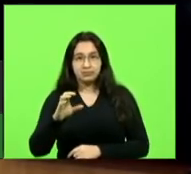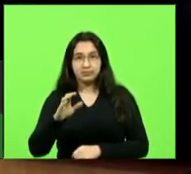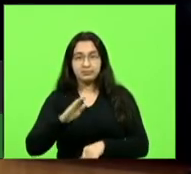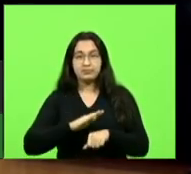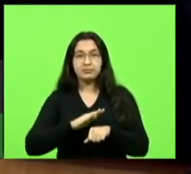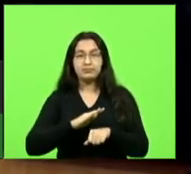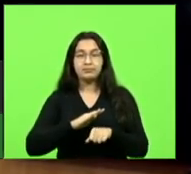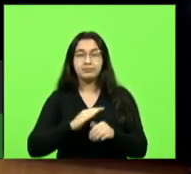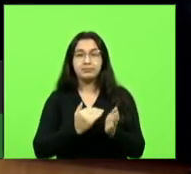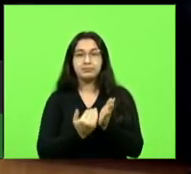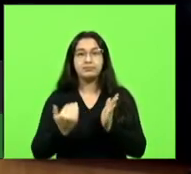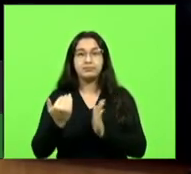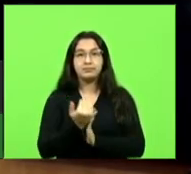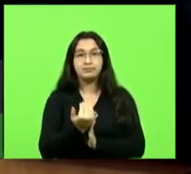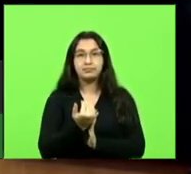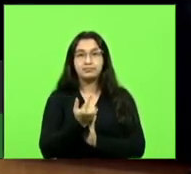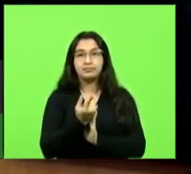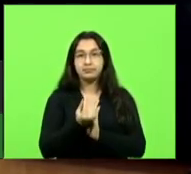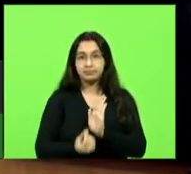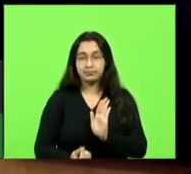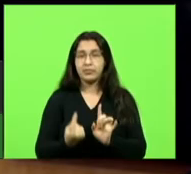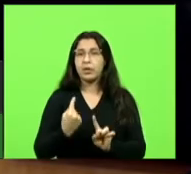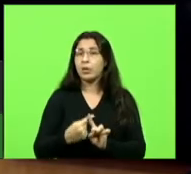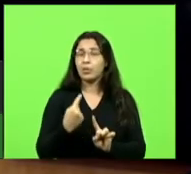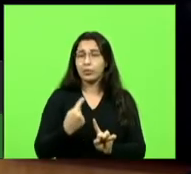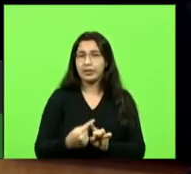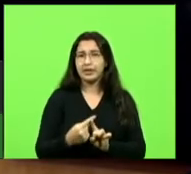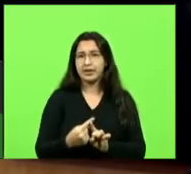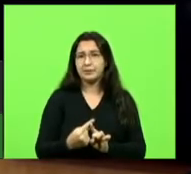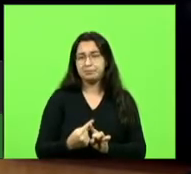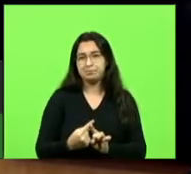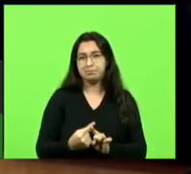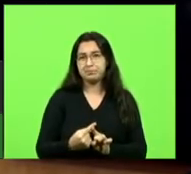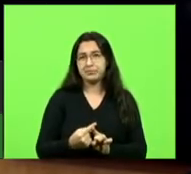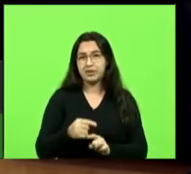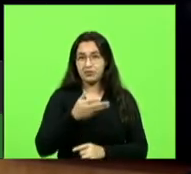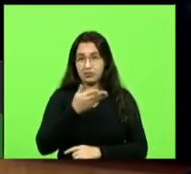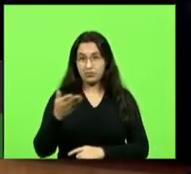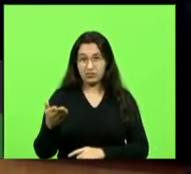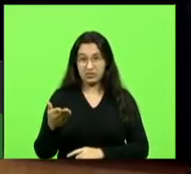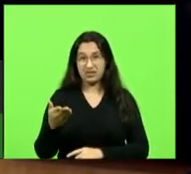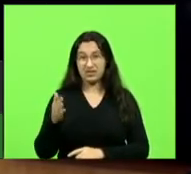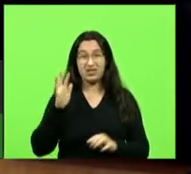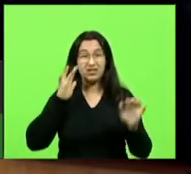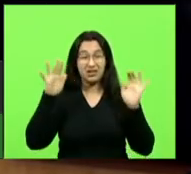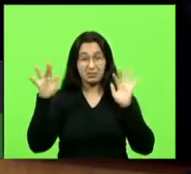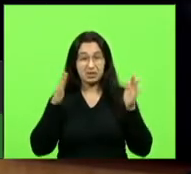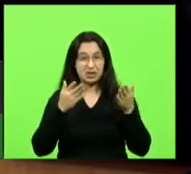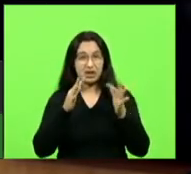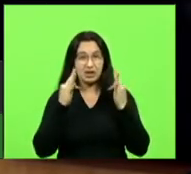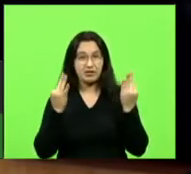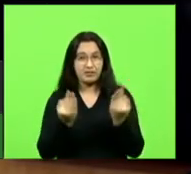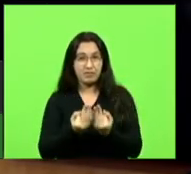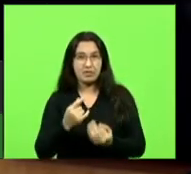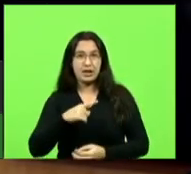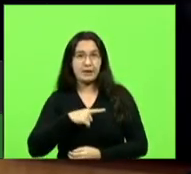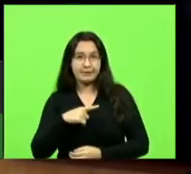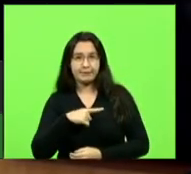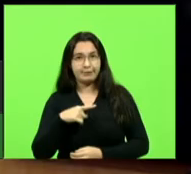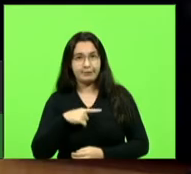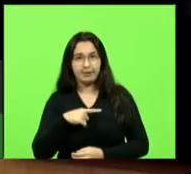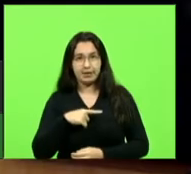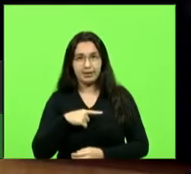quê? Porque é humanamente impossível imaginar que uma família, pelo fato de ter o Bolsa